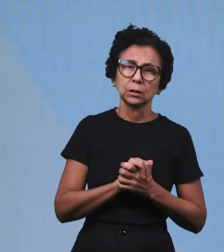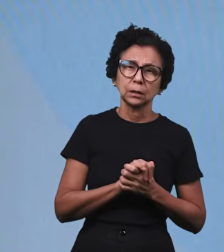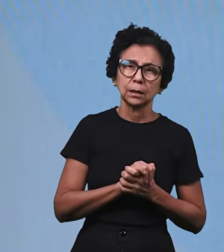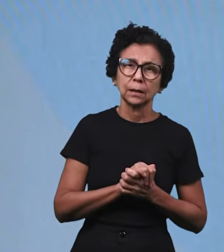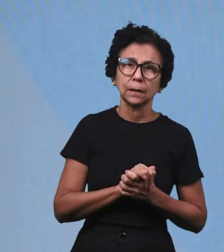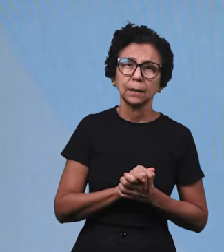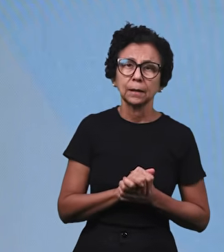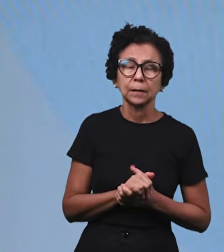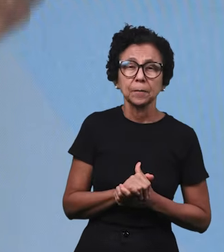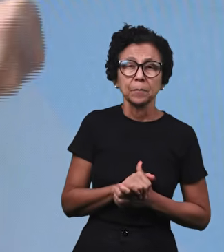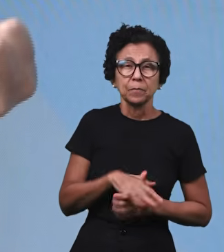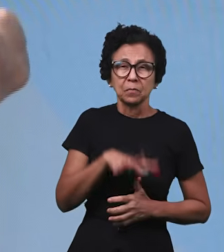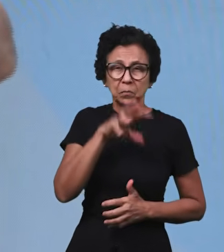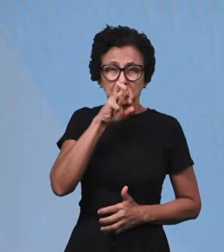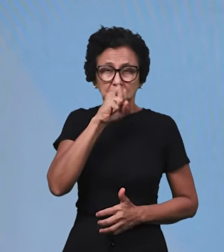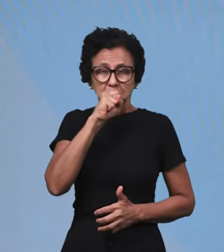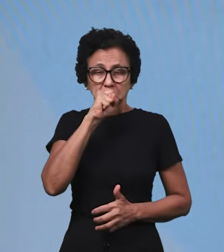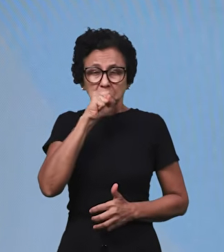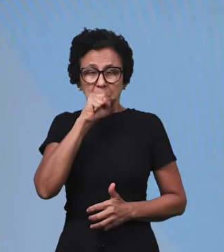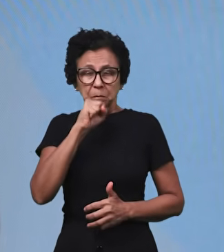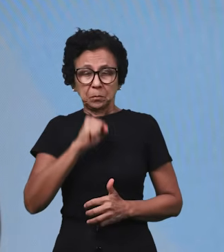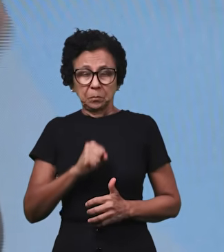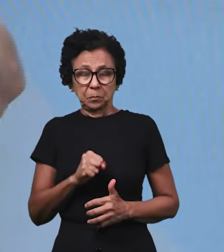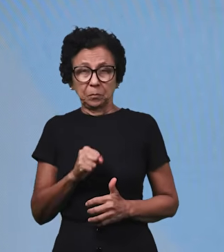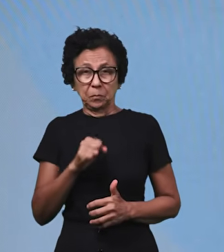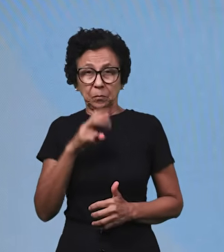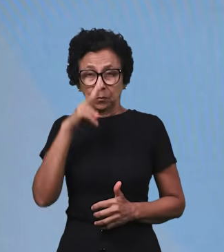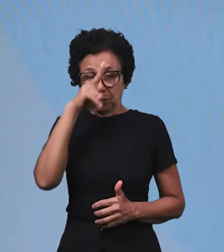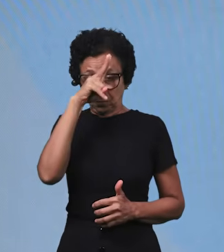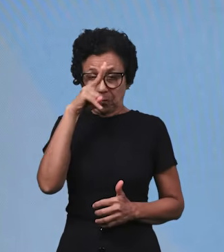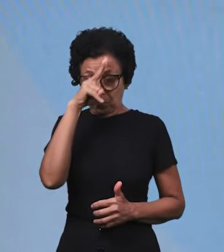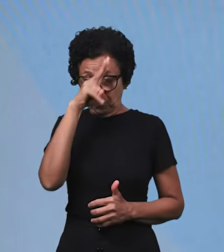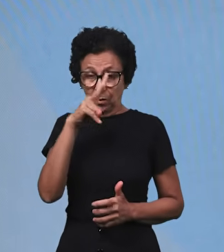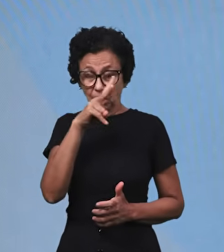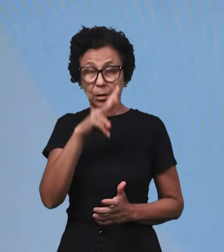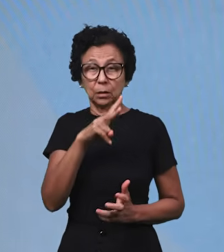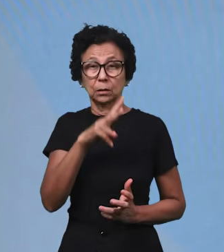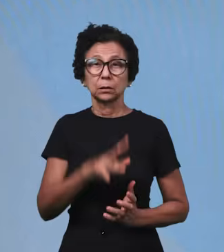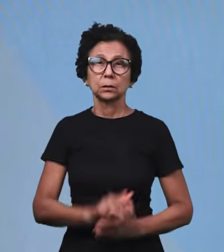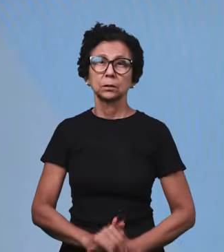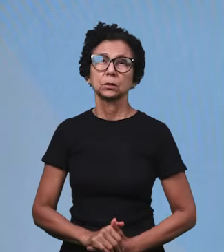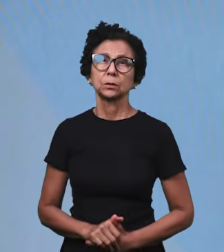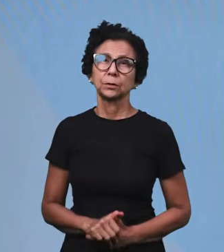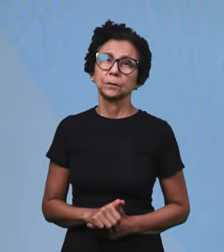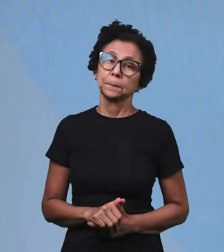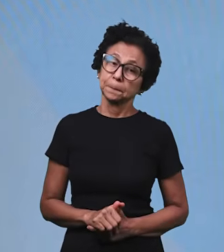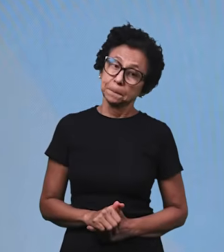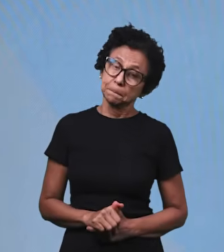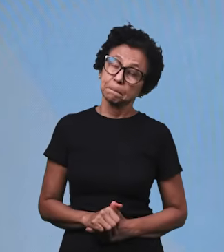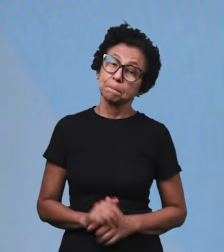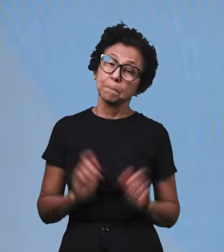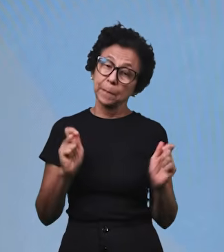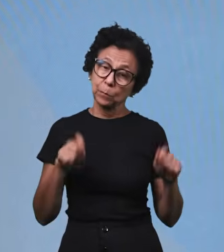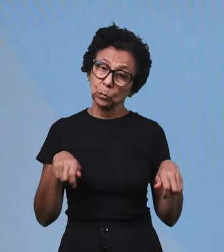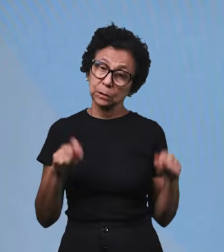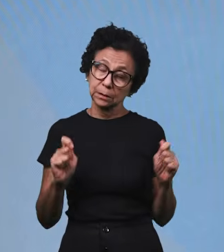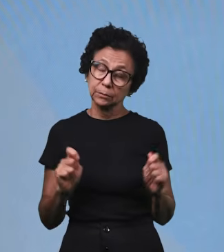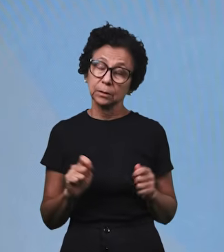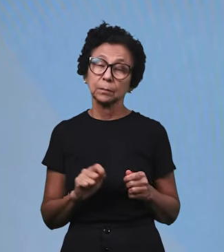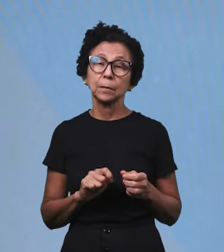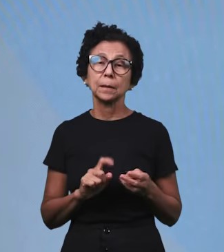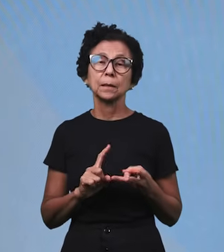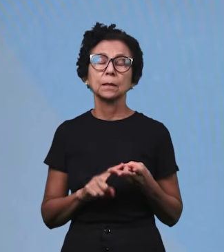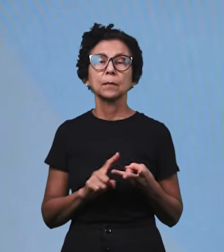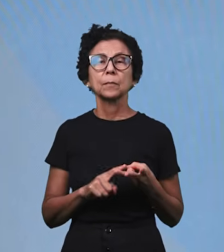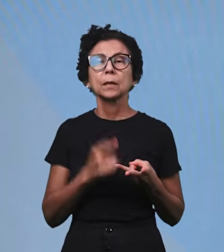pacientes, né, falam muito do odor da urina, de um odor muito diferente. Isso chama atenção e pode ser sinal de